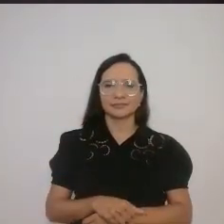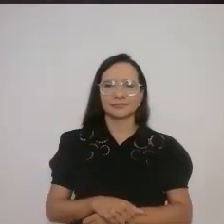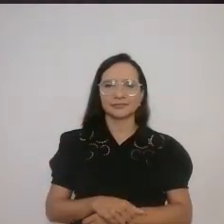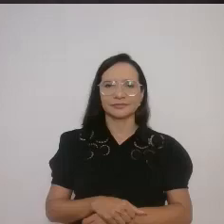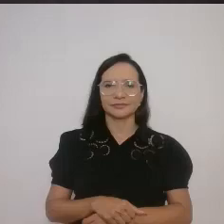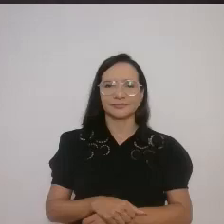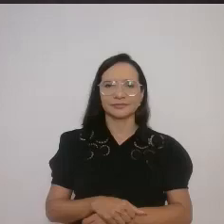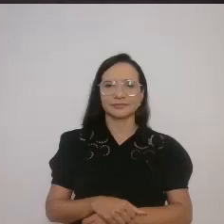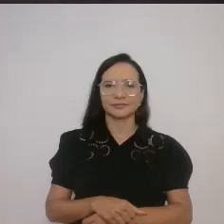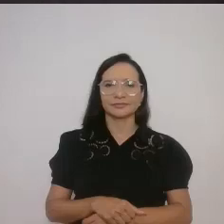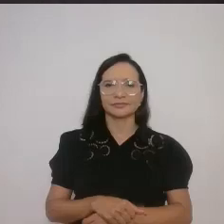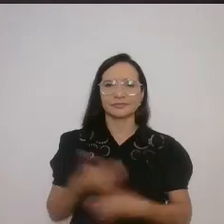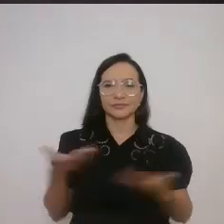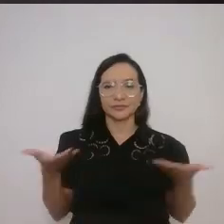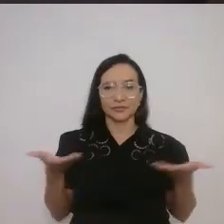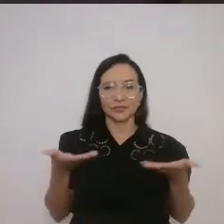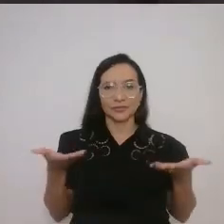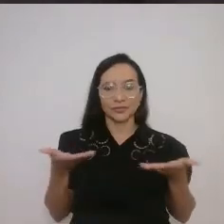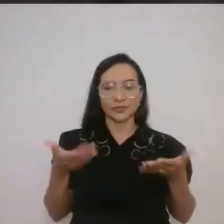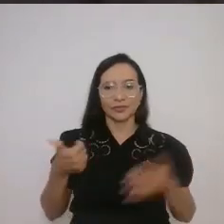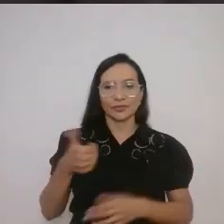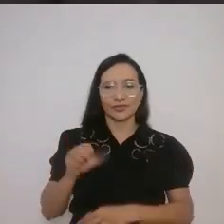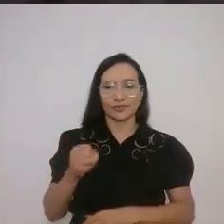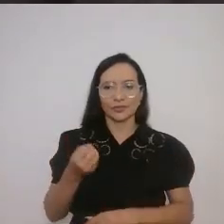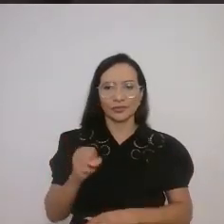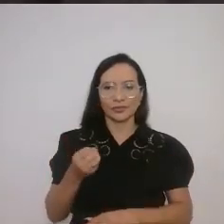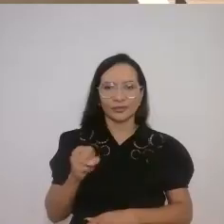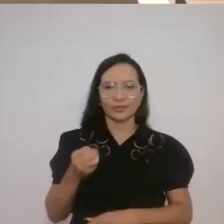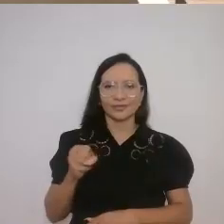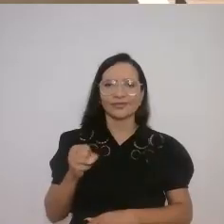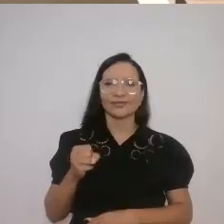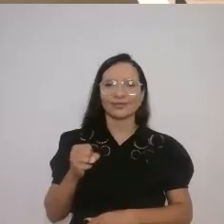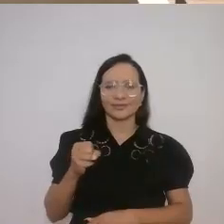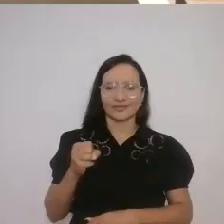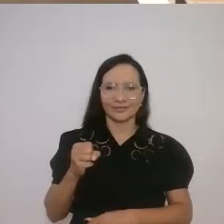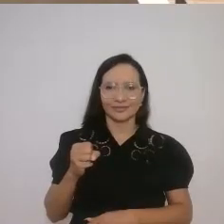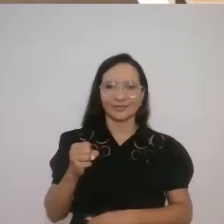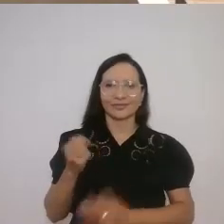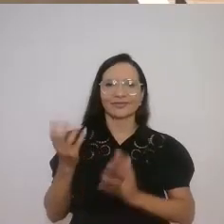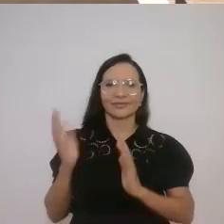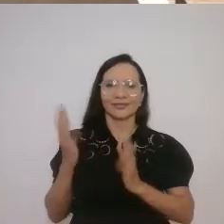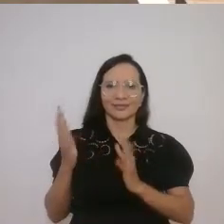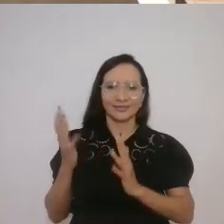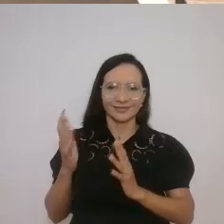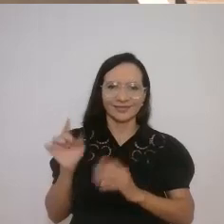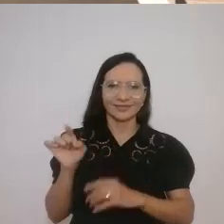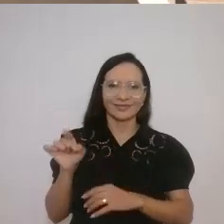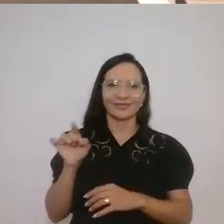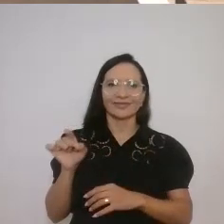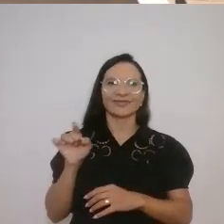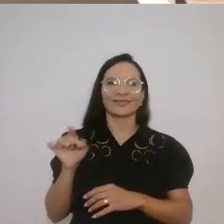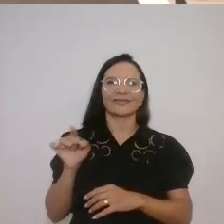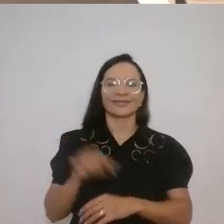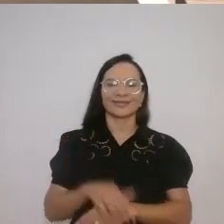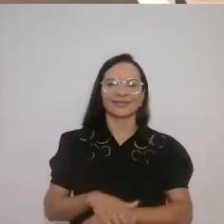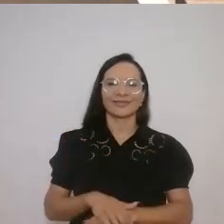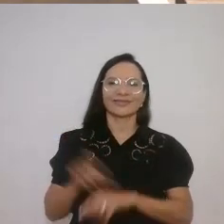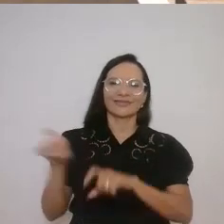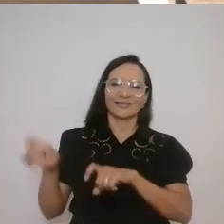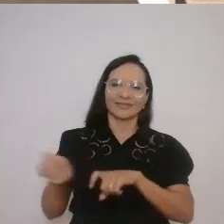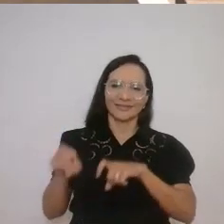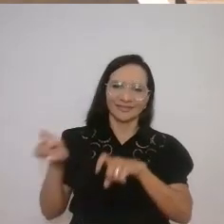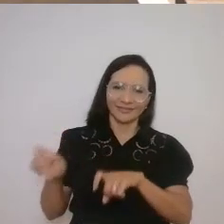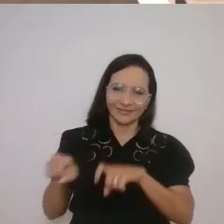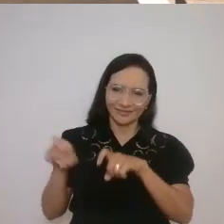Ocorrido exatamente hoje, dia 18. Perfeito. Estava comemorando do jeito que ele quer, na fazenda. Pronto,